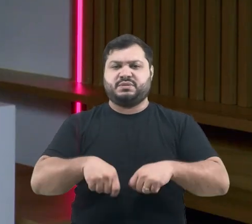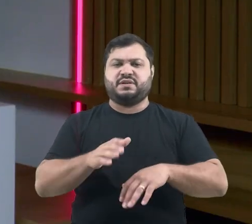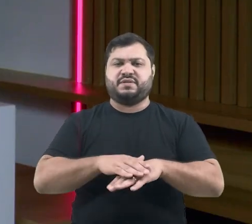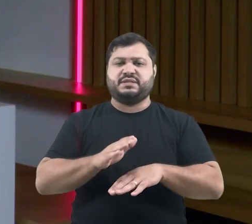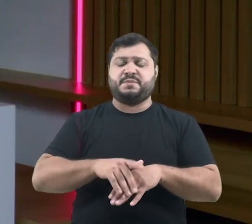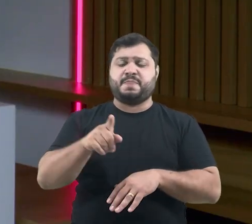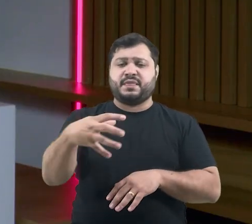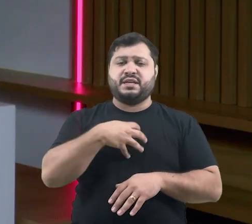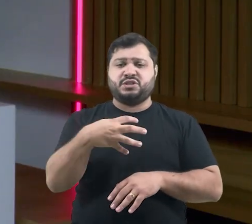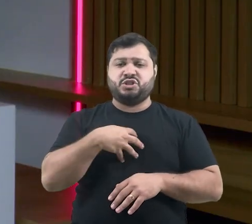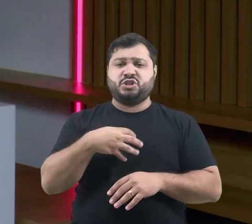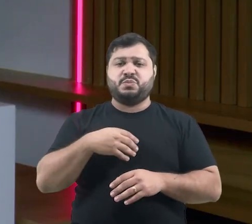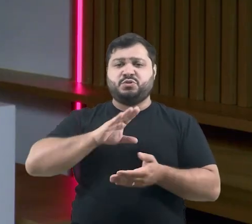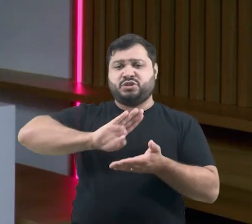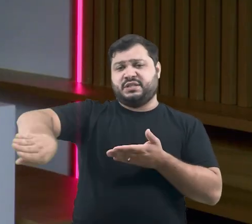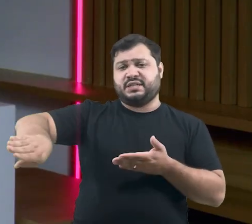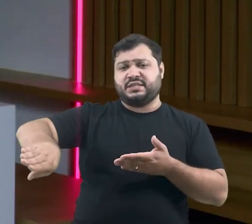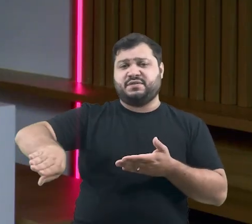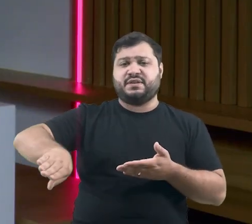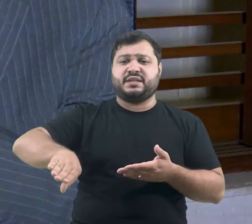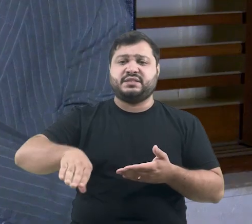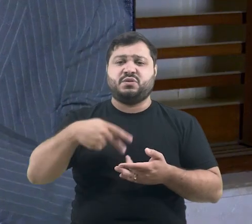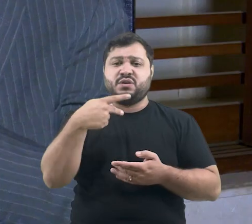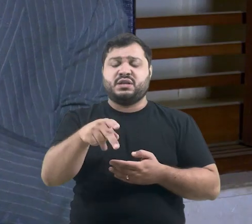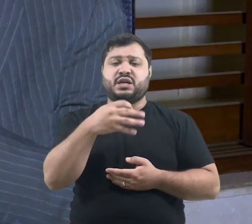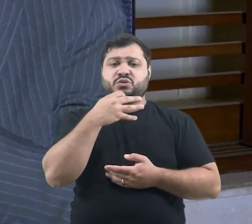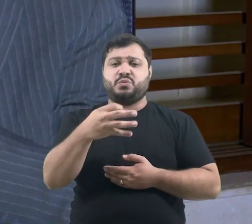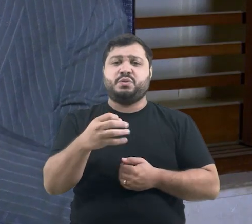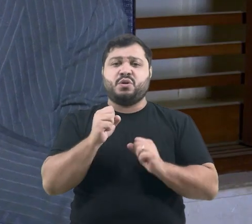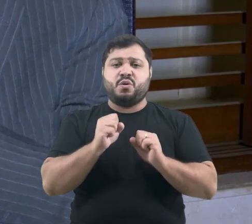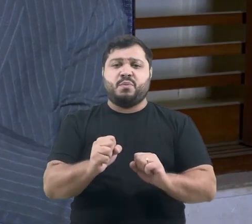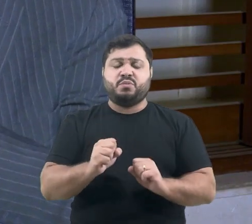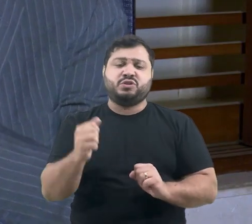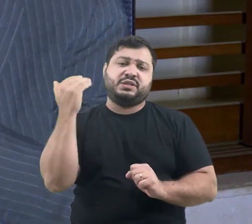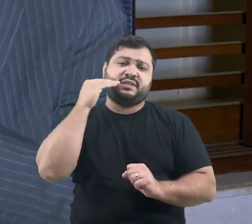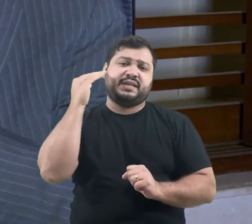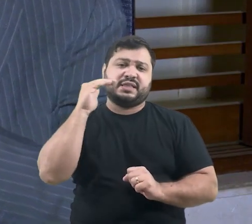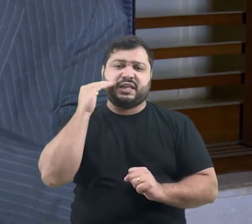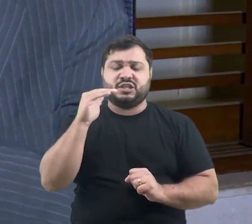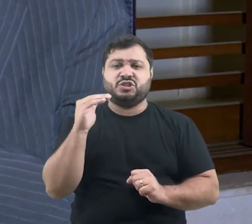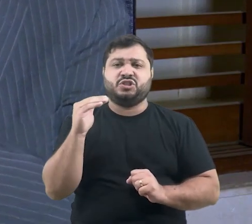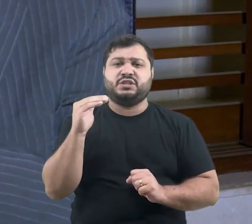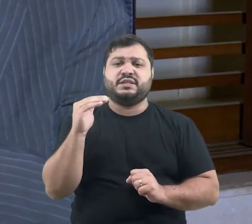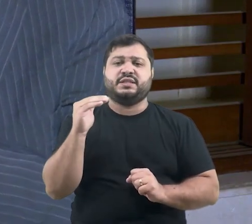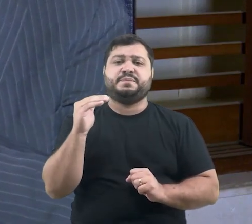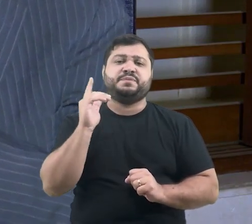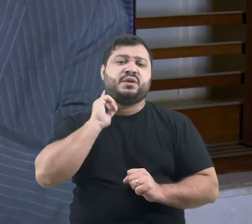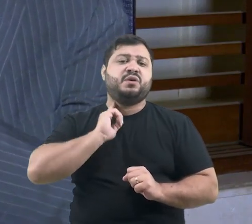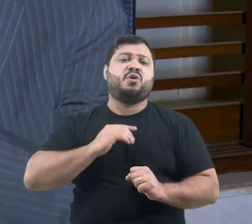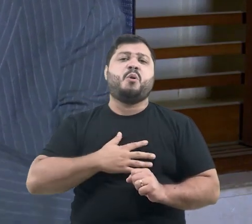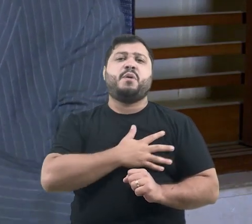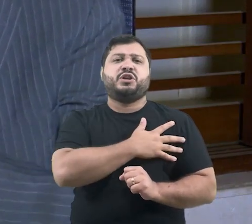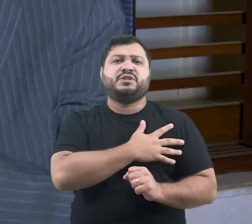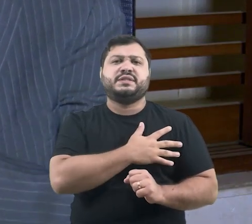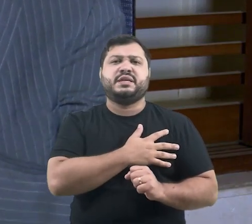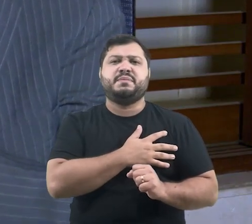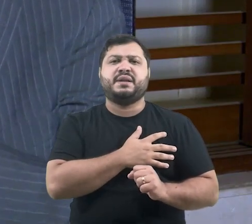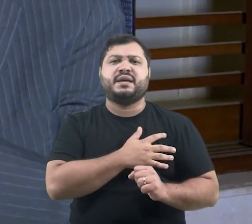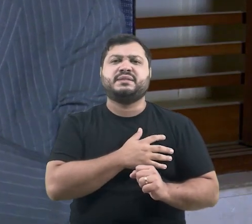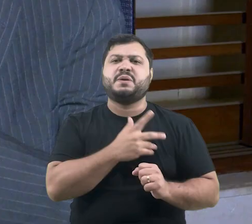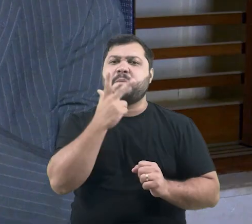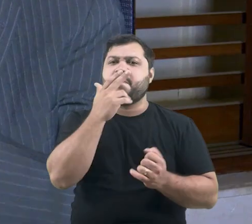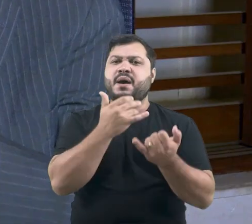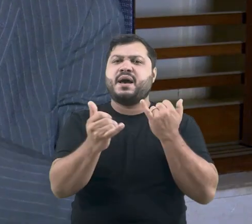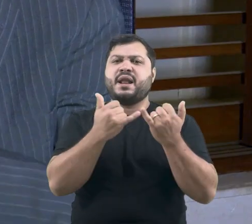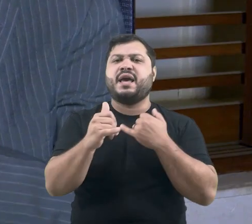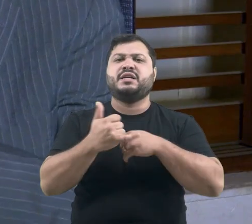obrigatoriamente tem que cumprir. Esse tipo de desclassificação, na sua opinião, poderia ser entendida como uma discriminação, como